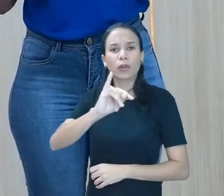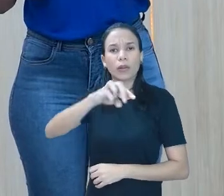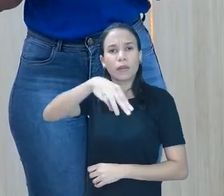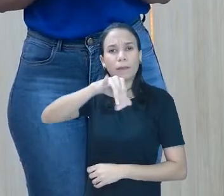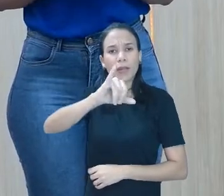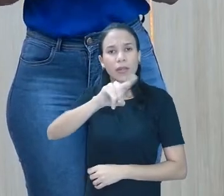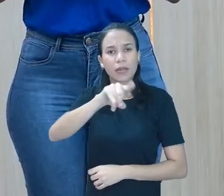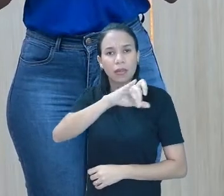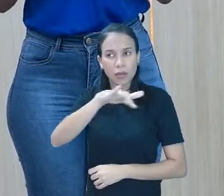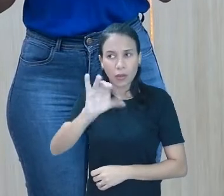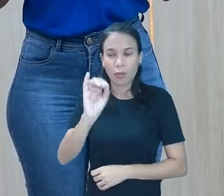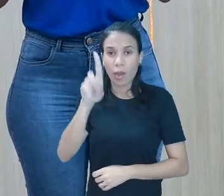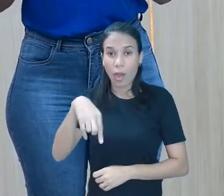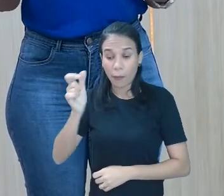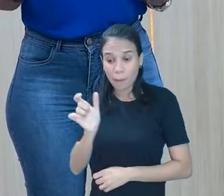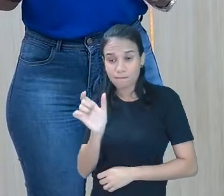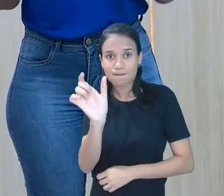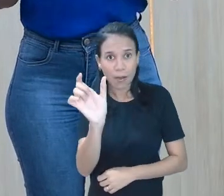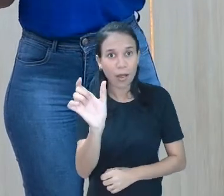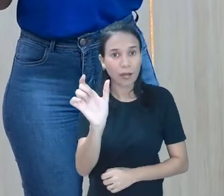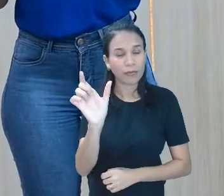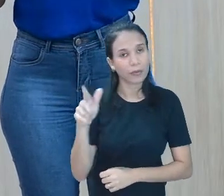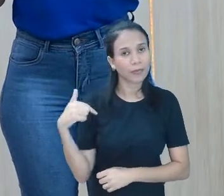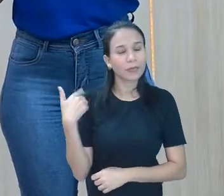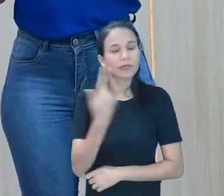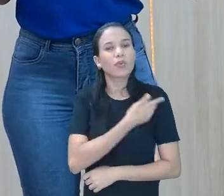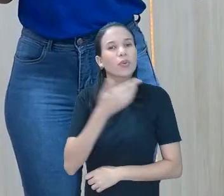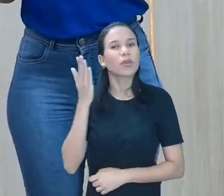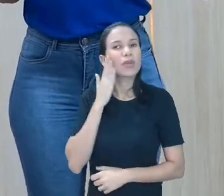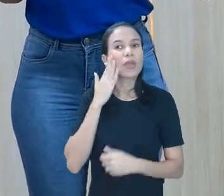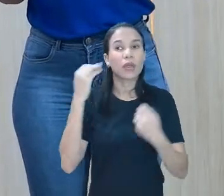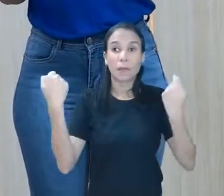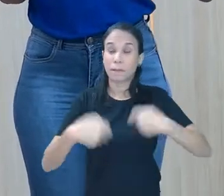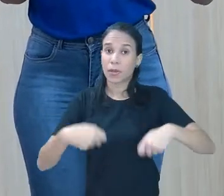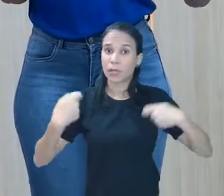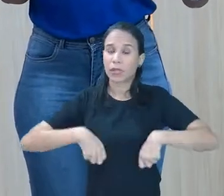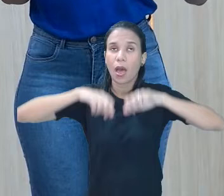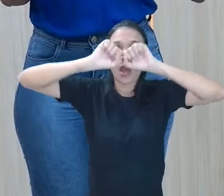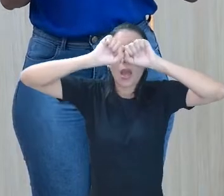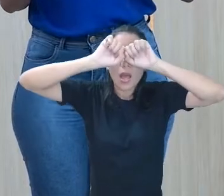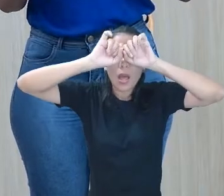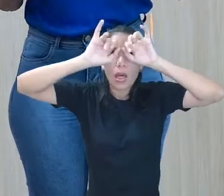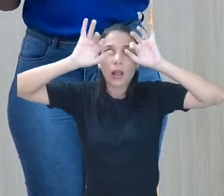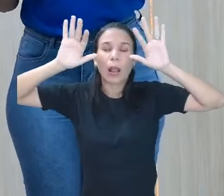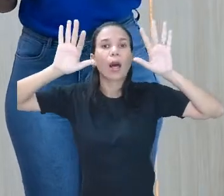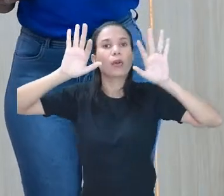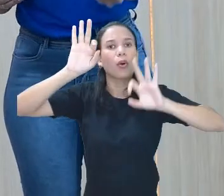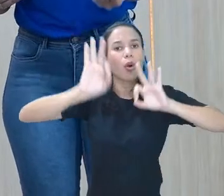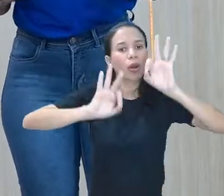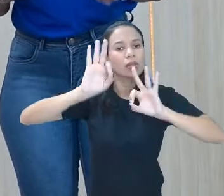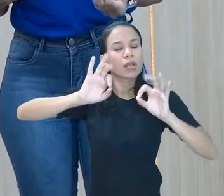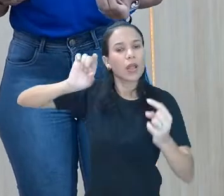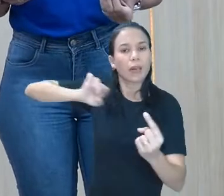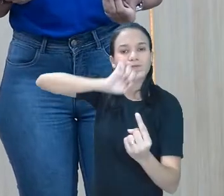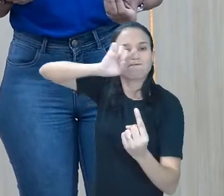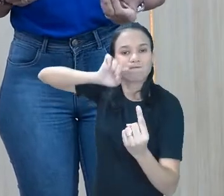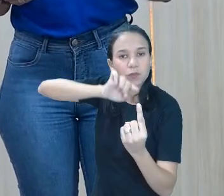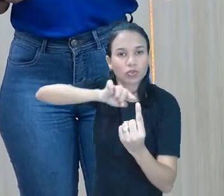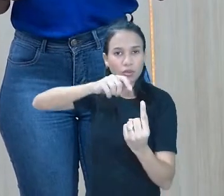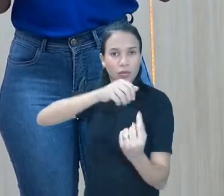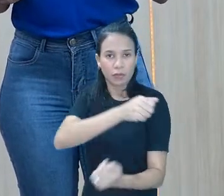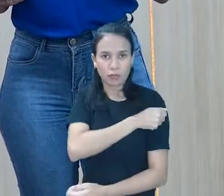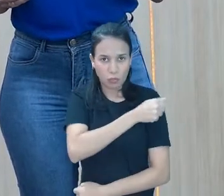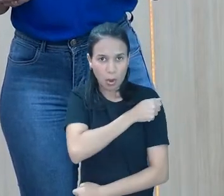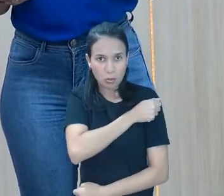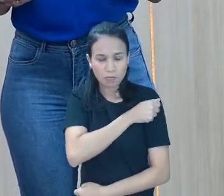É um termo para que a gente entenda que a gente precisa ter muita clareza do que a gente quer para aquele